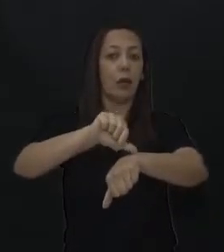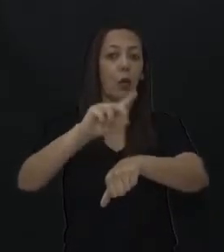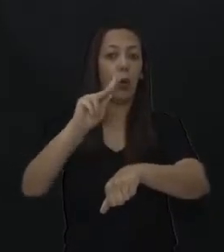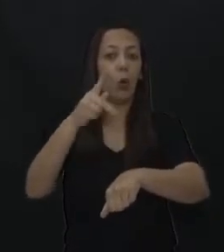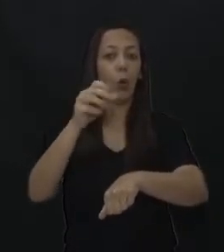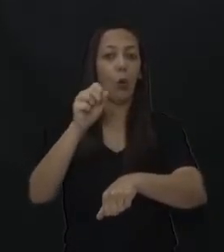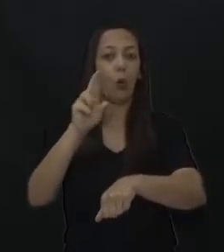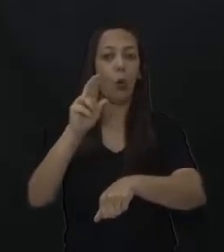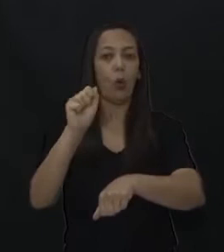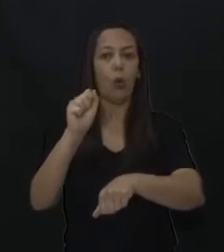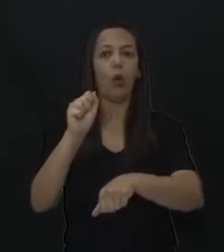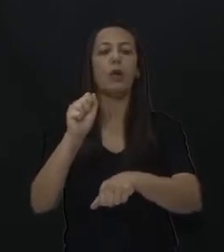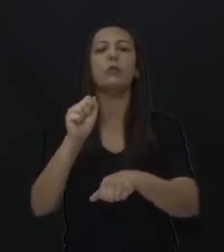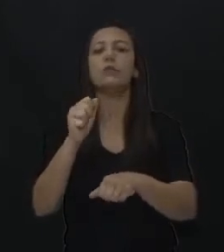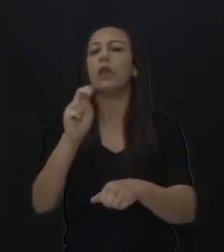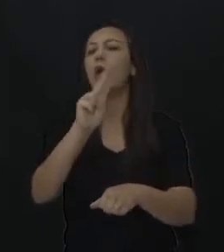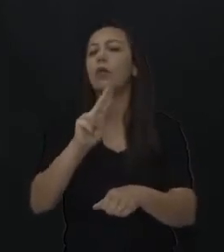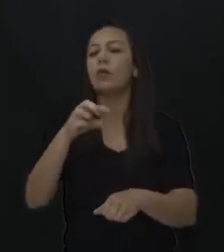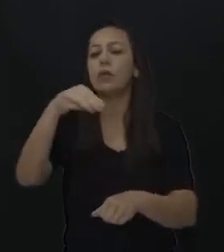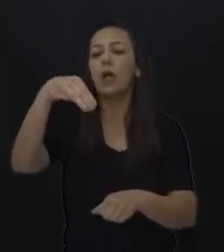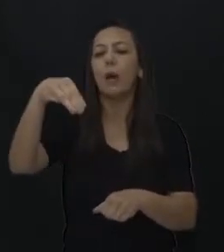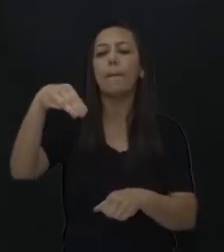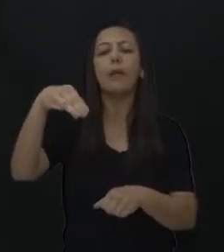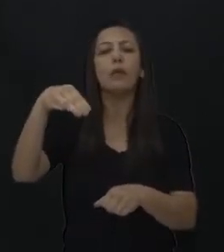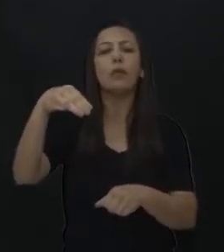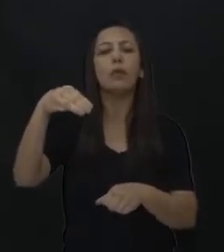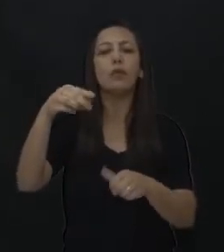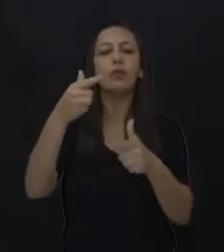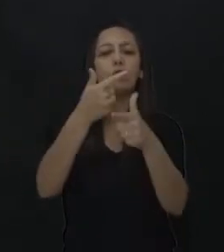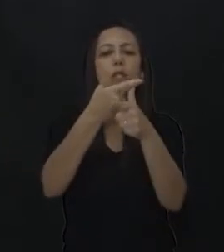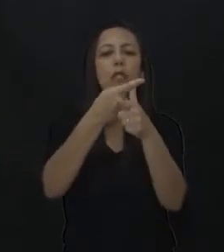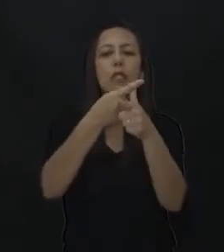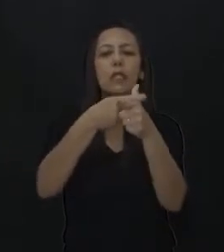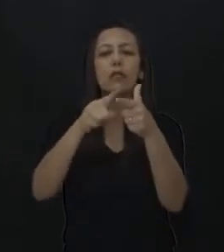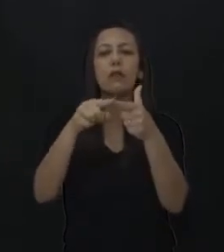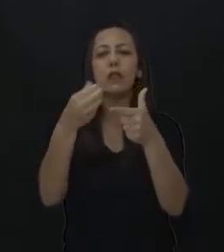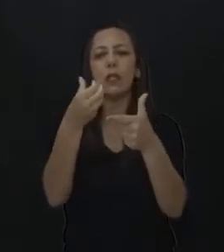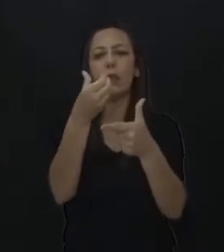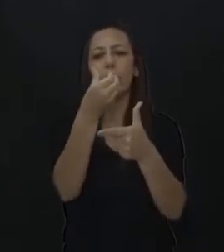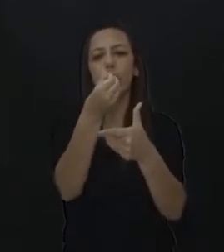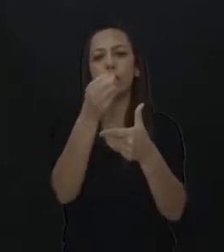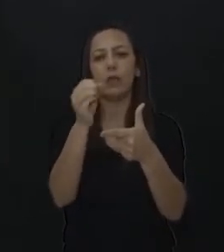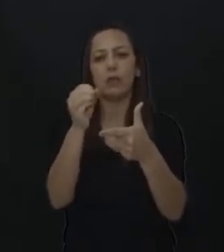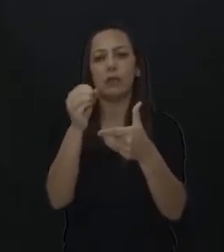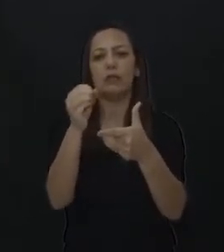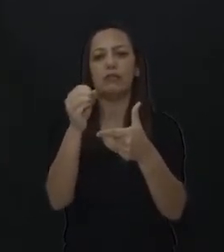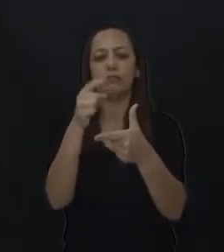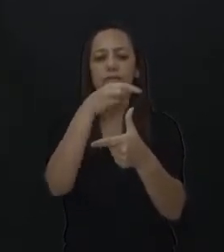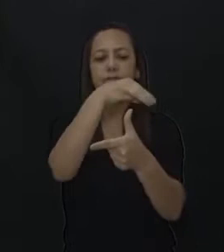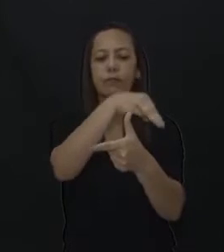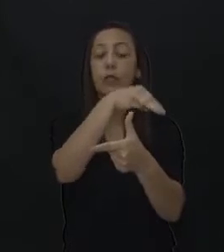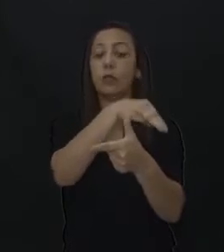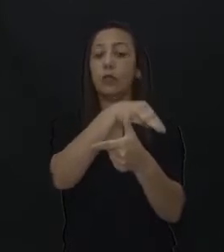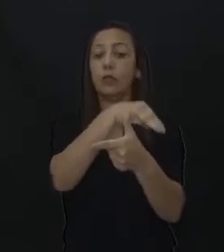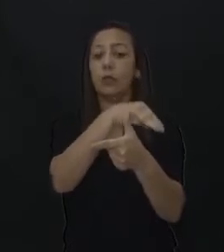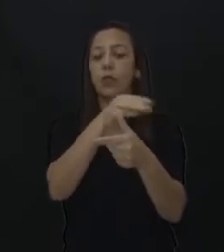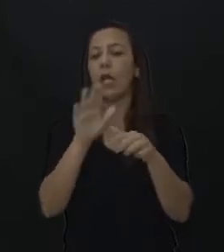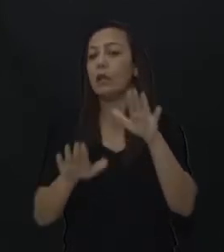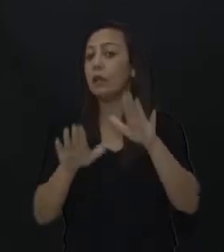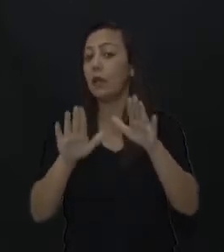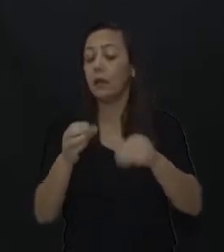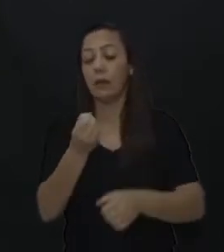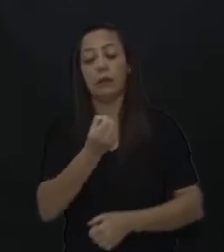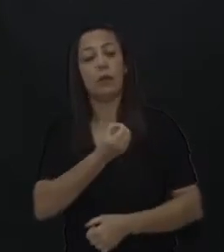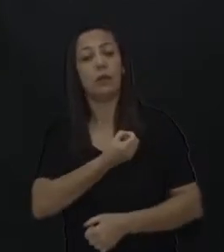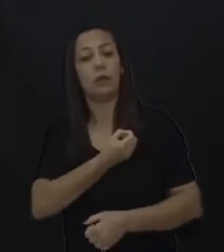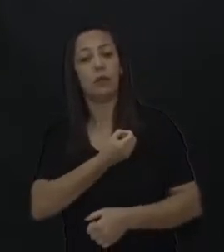a quantidade de minutos e dividir por 60. É lógico também que, dependendo do valor numérico,